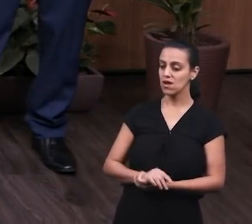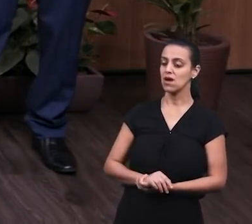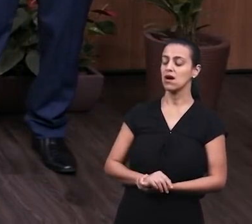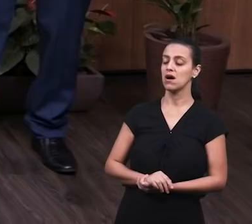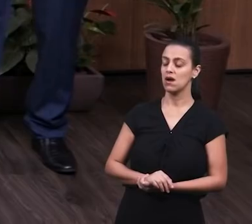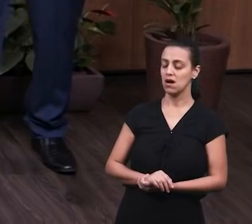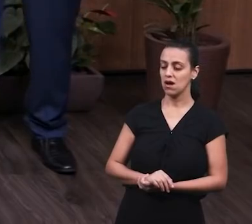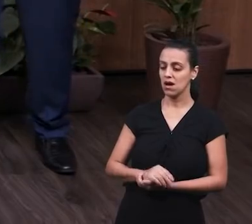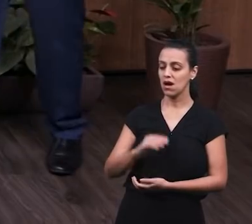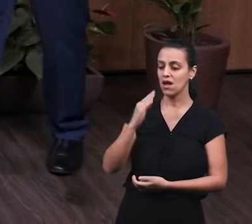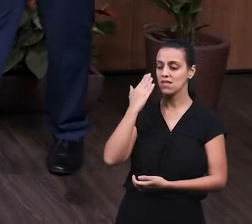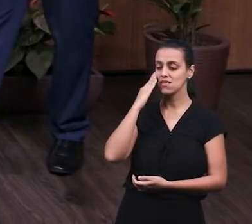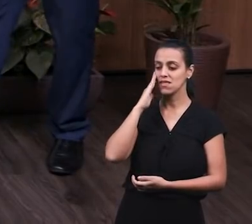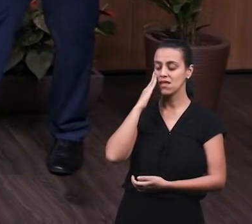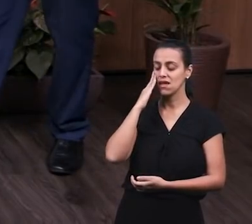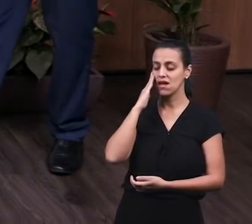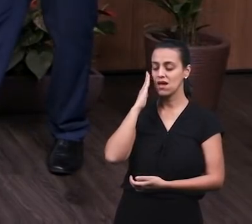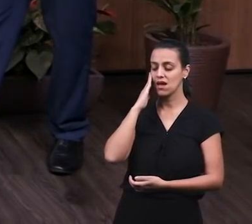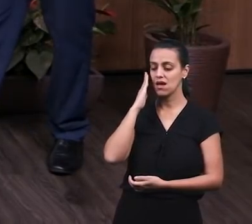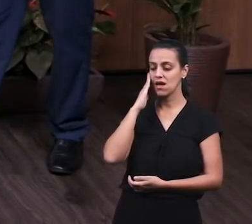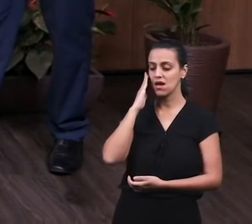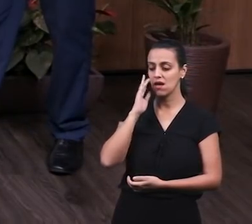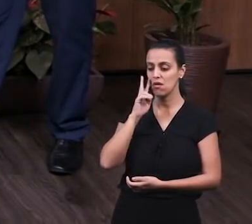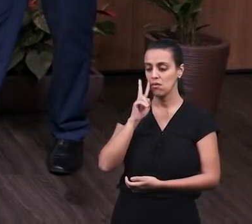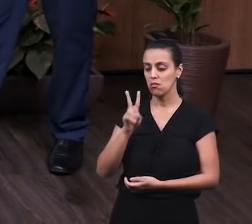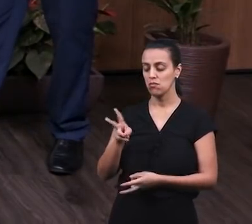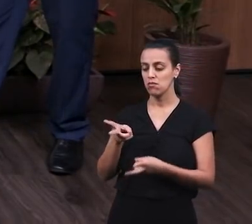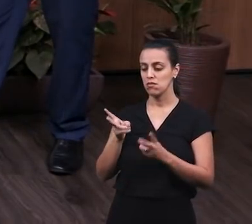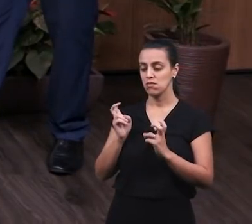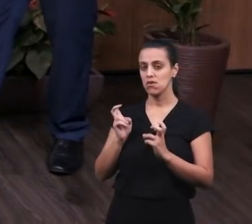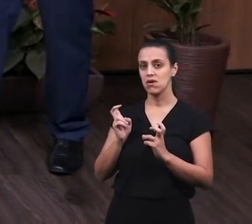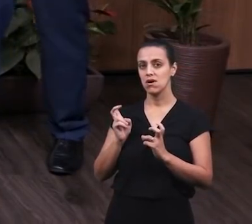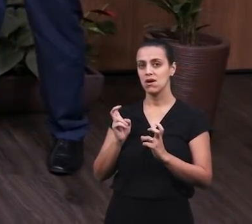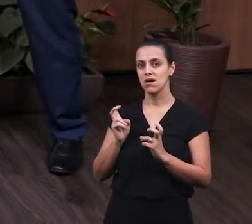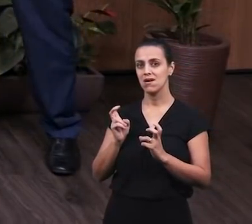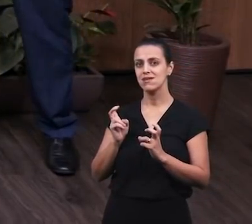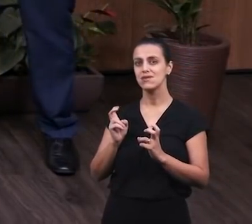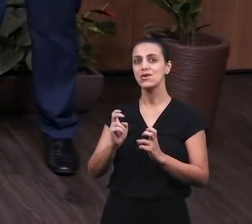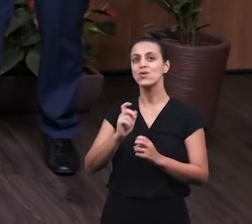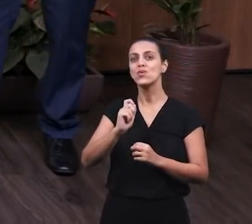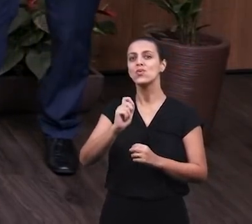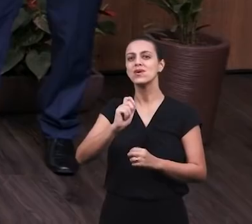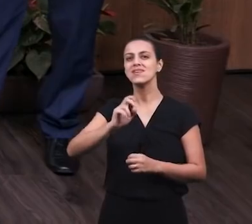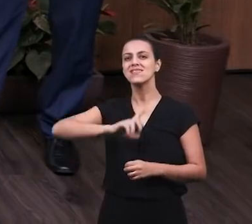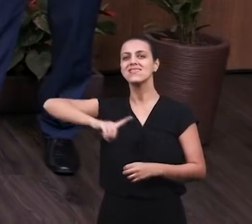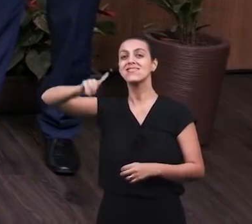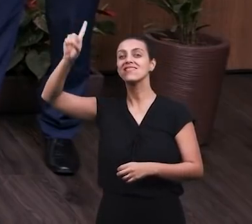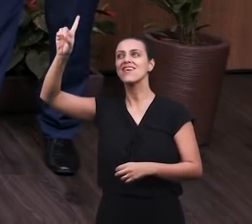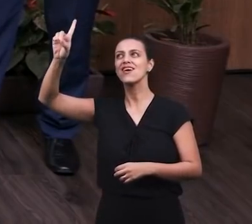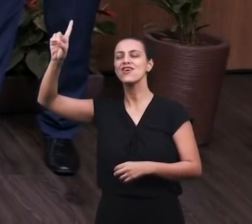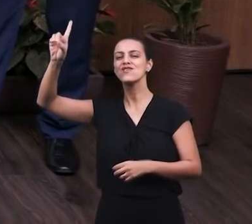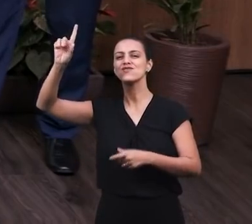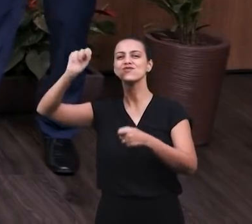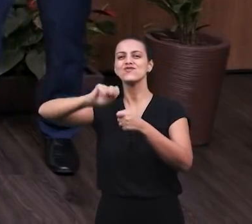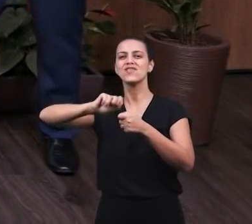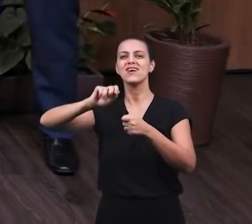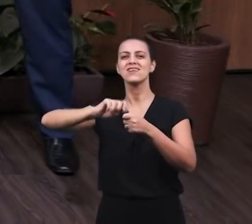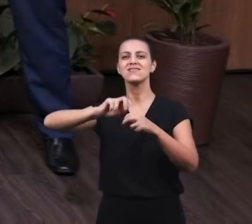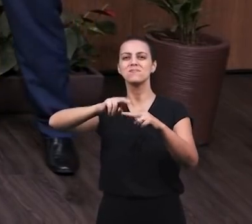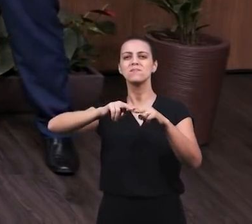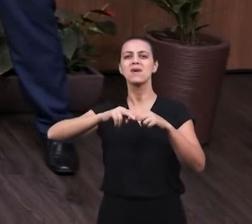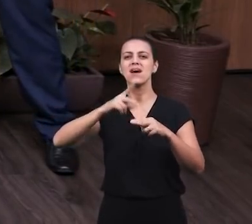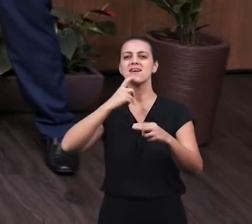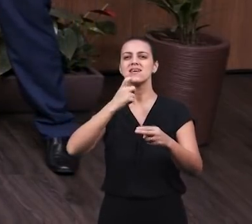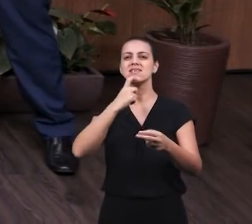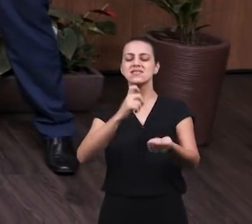israelita entendia nesse ato no tabernáculo o que Deus estava fazendo por ele